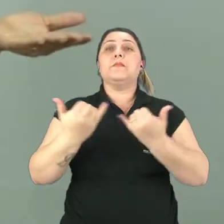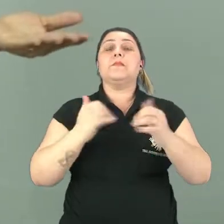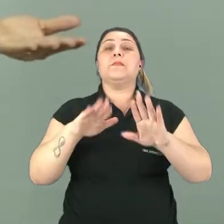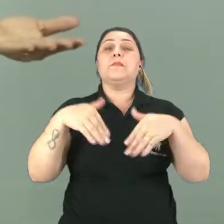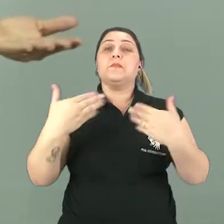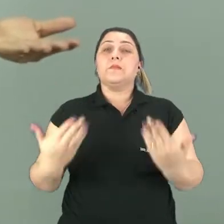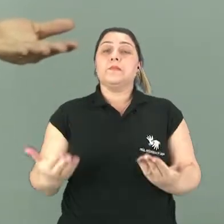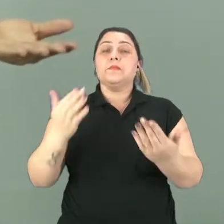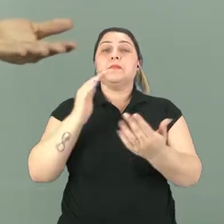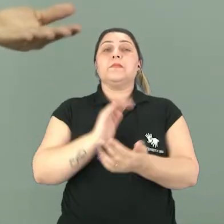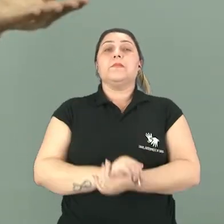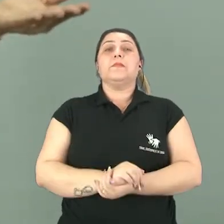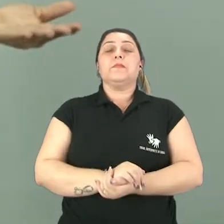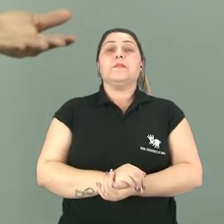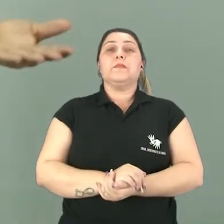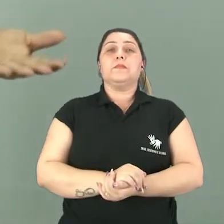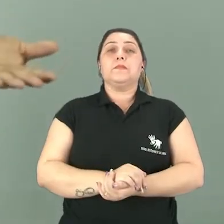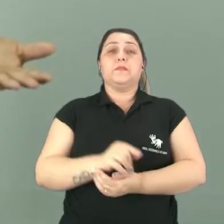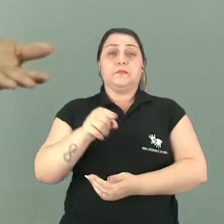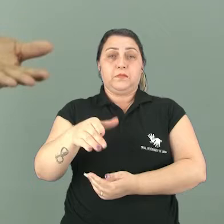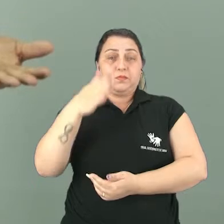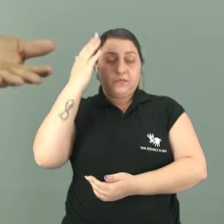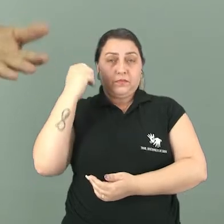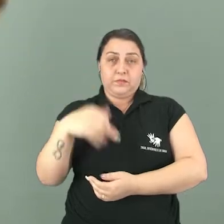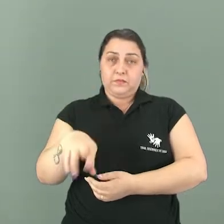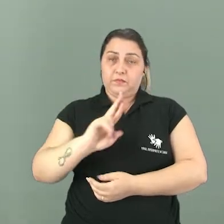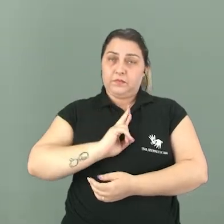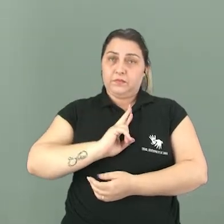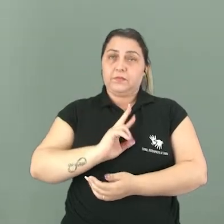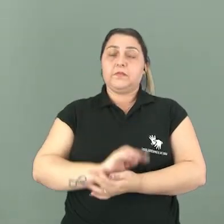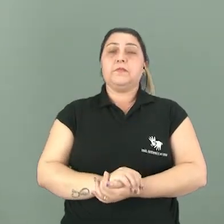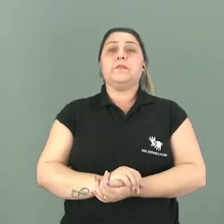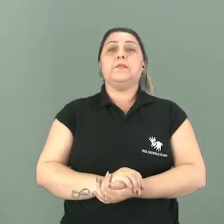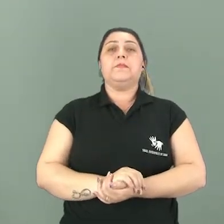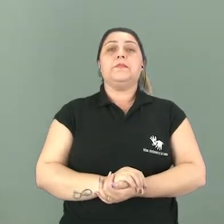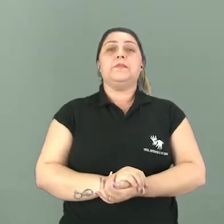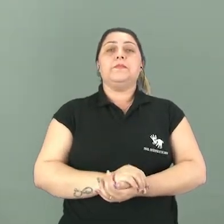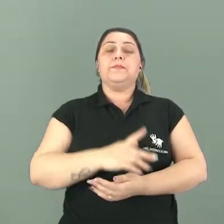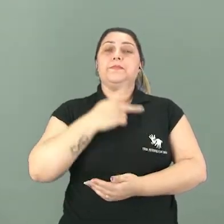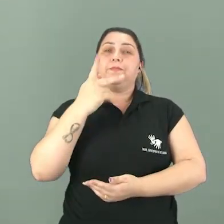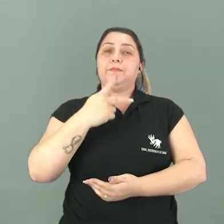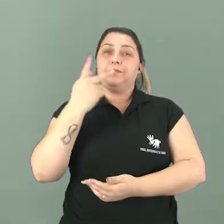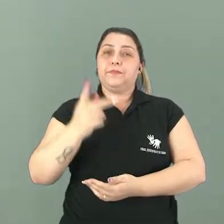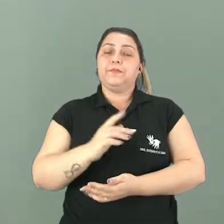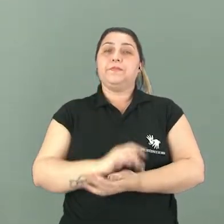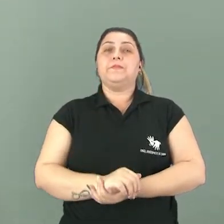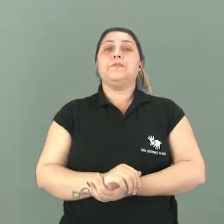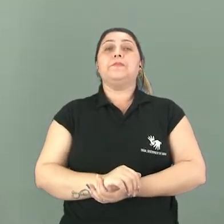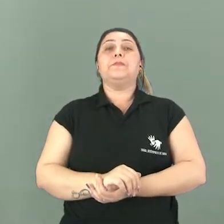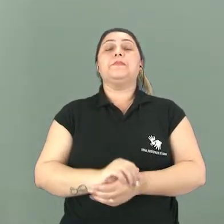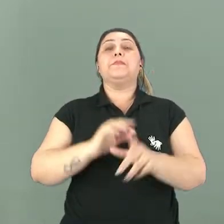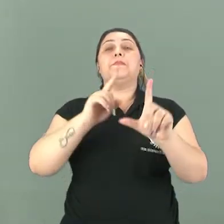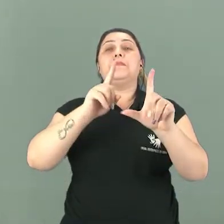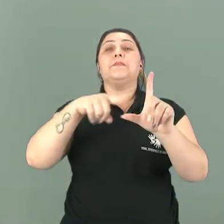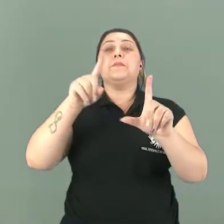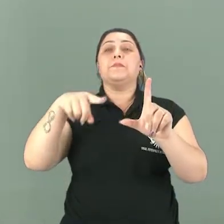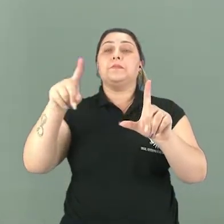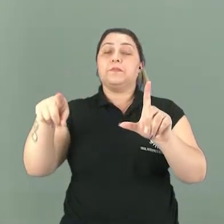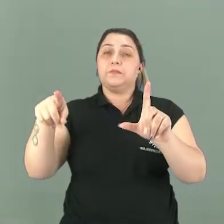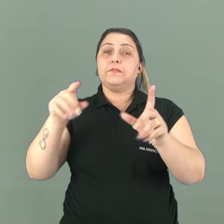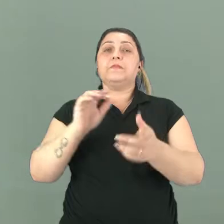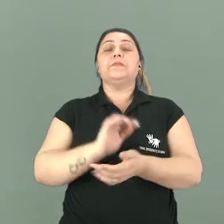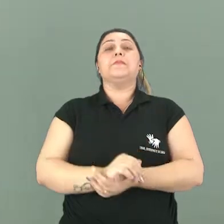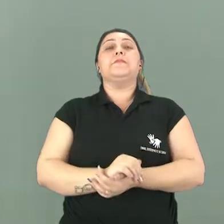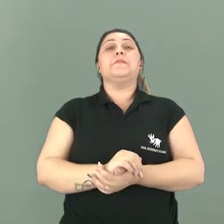Qual será então essa forma? Será que você sabe me responder? Isso mesmo, estamos falando dos gráficos. E os gráficos,